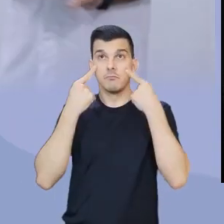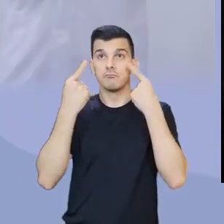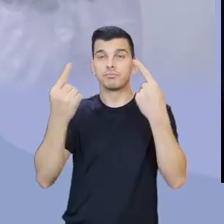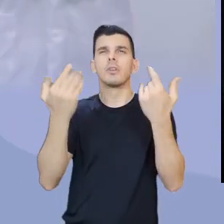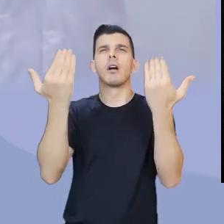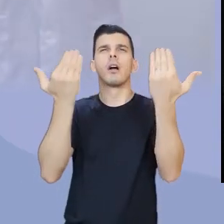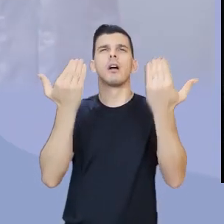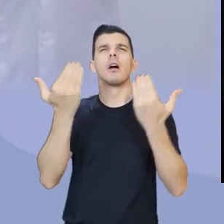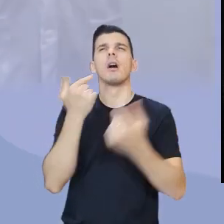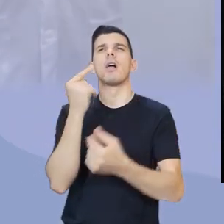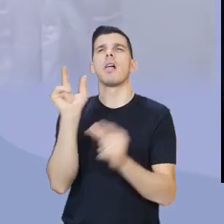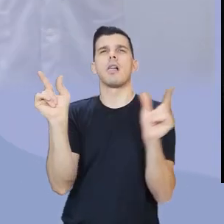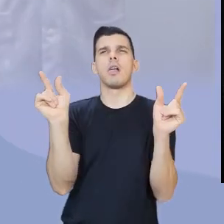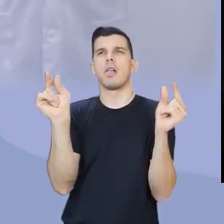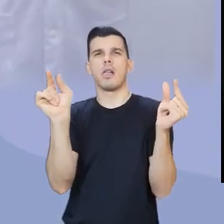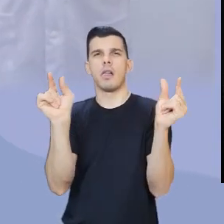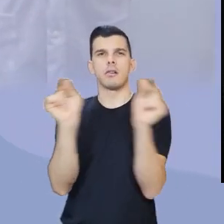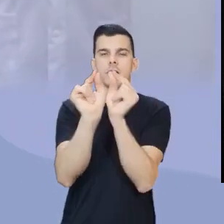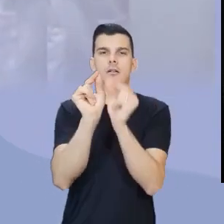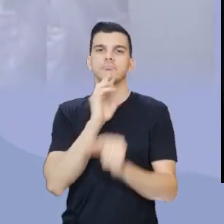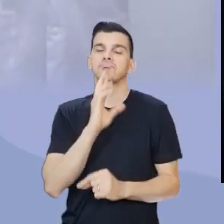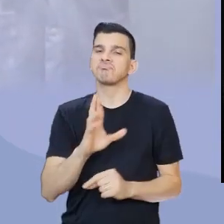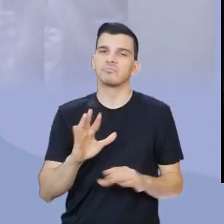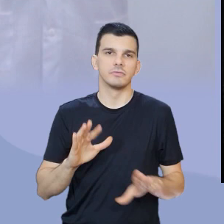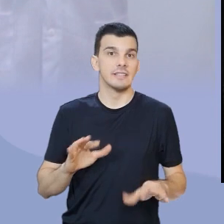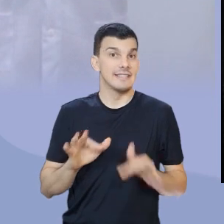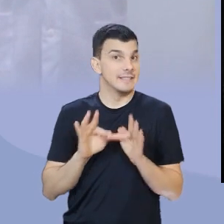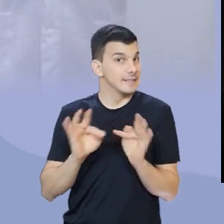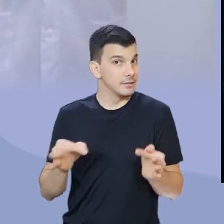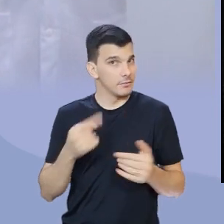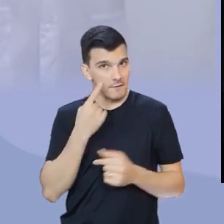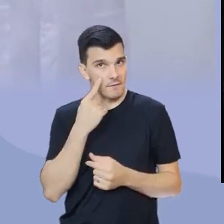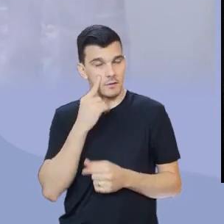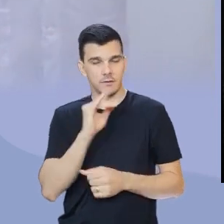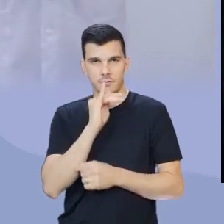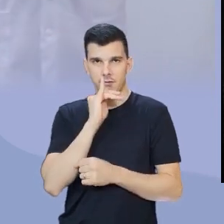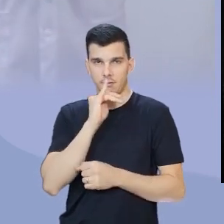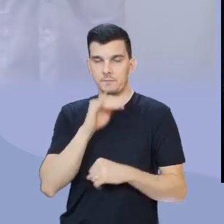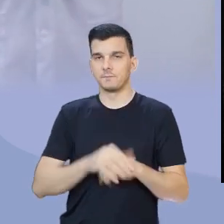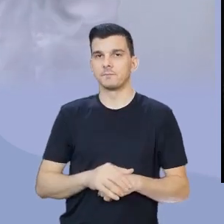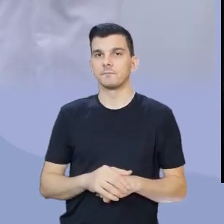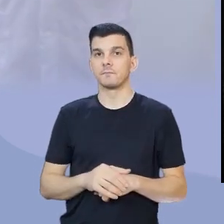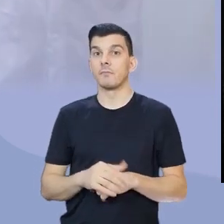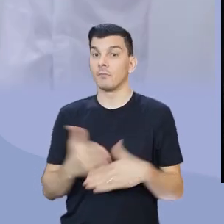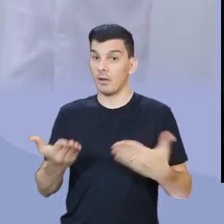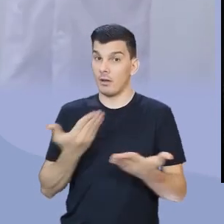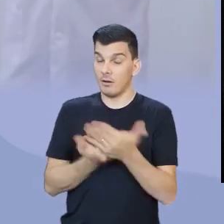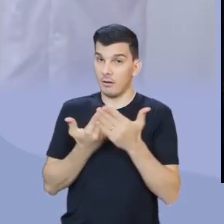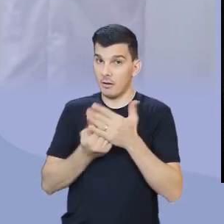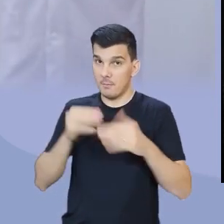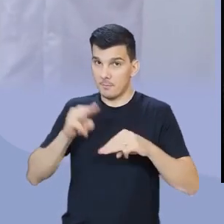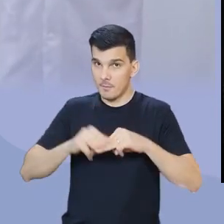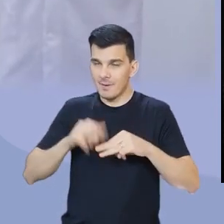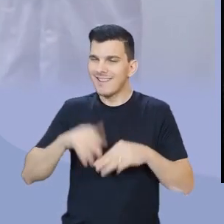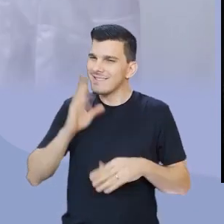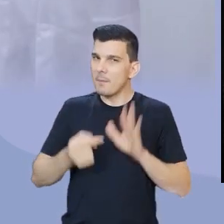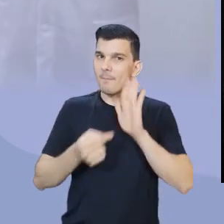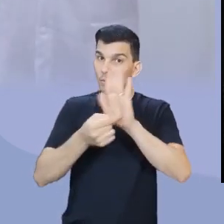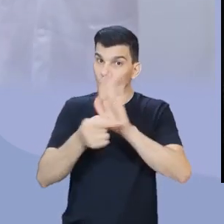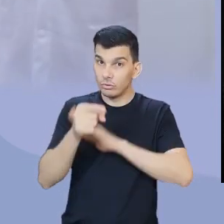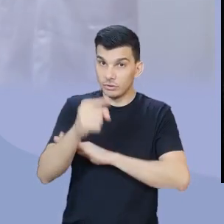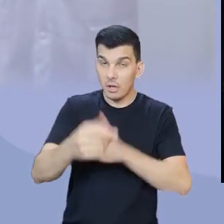você concluir alguma coisa a partir disso. Vamos ver uma questão aqui? Aqui na Hackmatic eu sempre vou